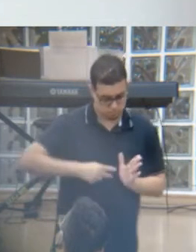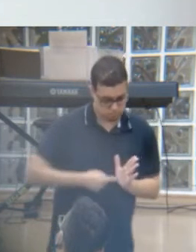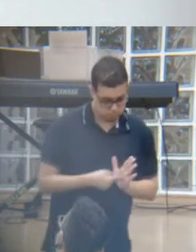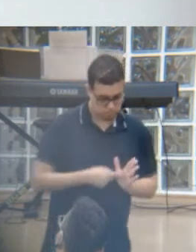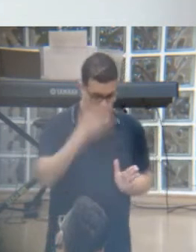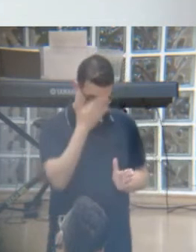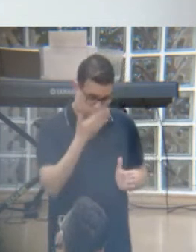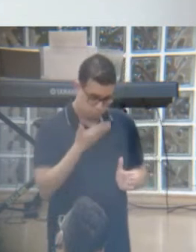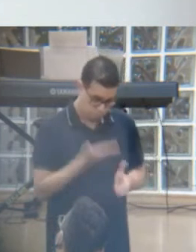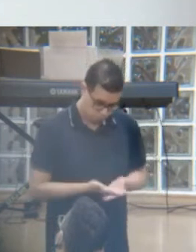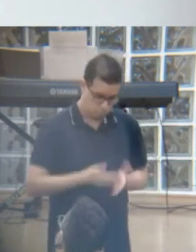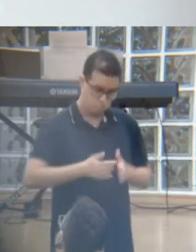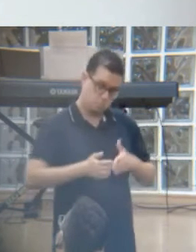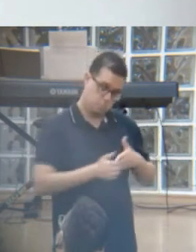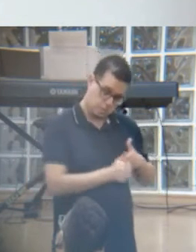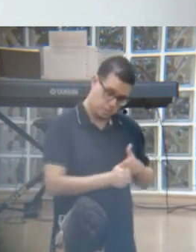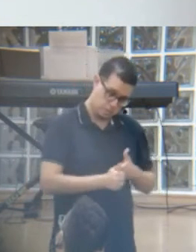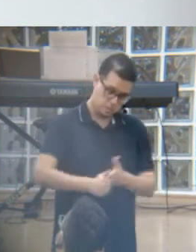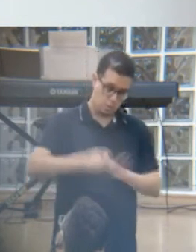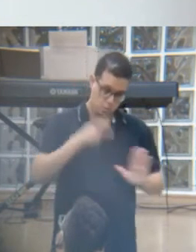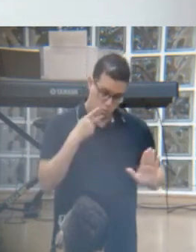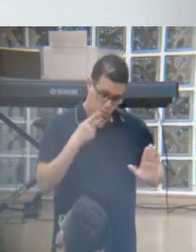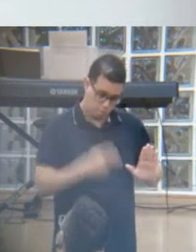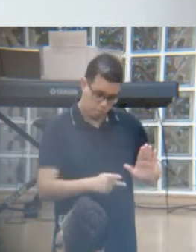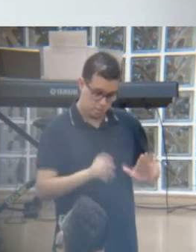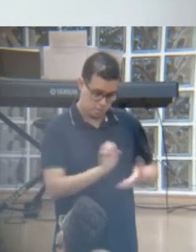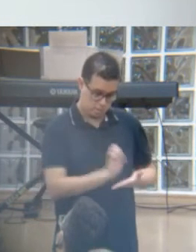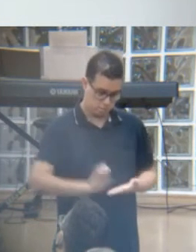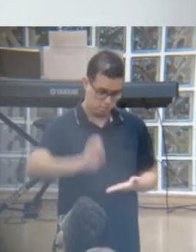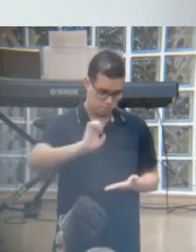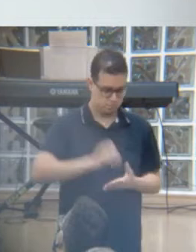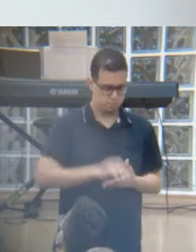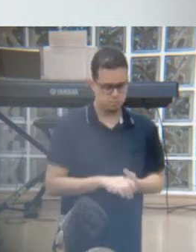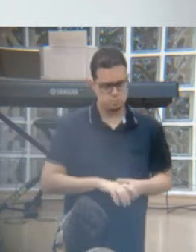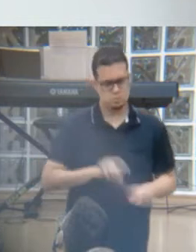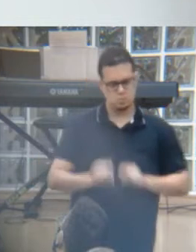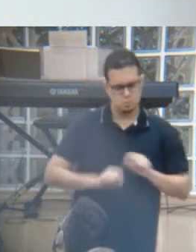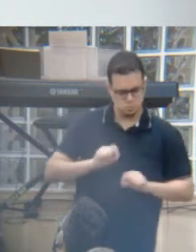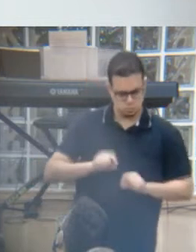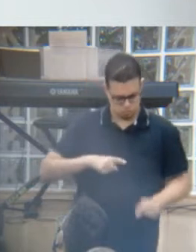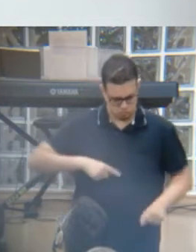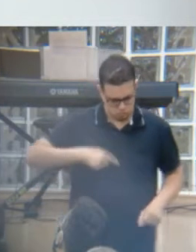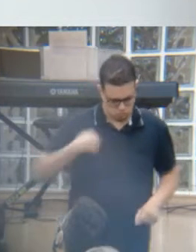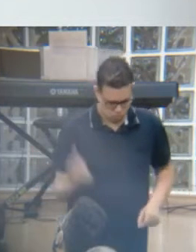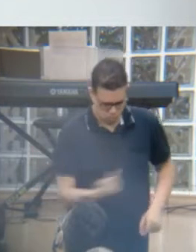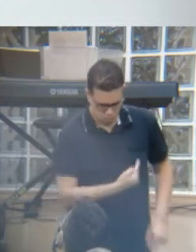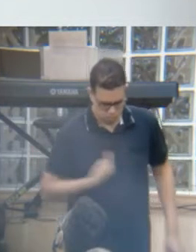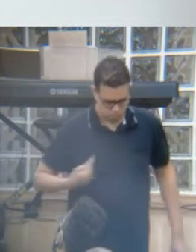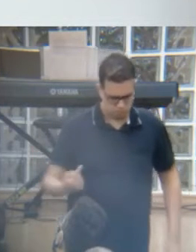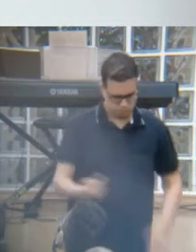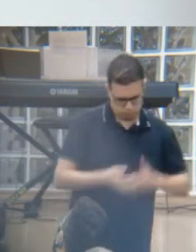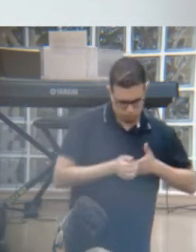profeta Elias. O que nos conduz em meio a densas trevas é